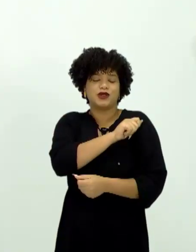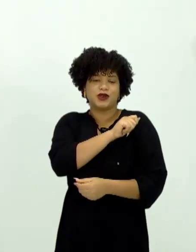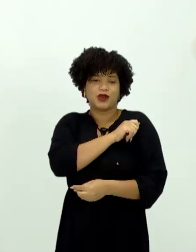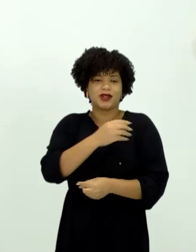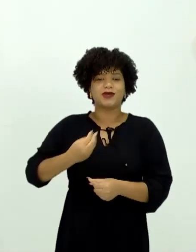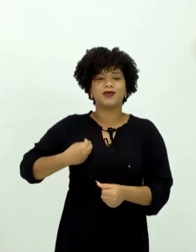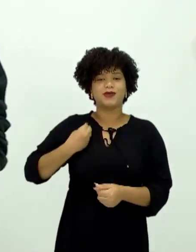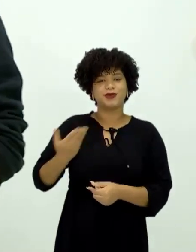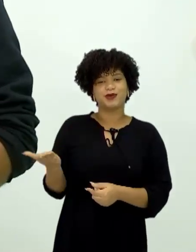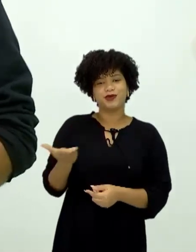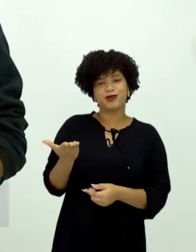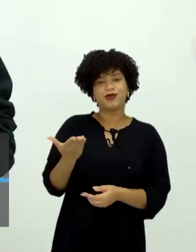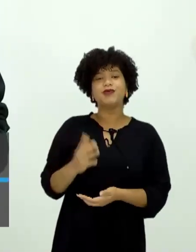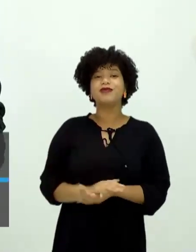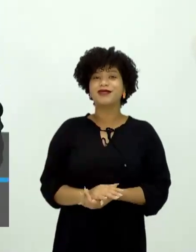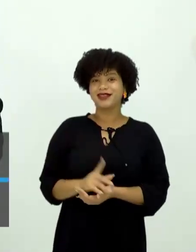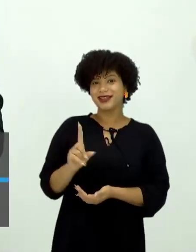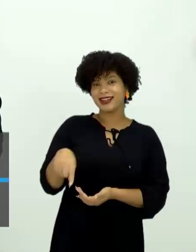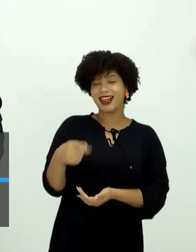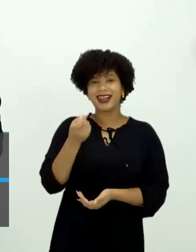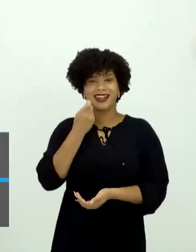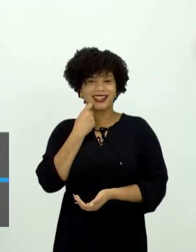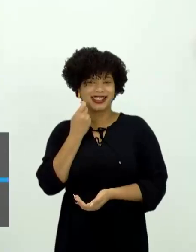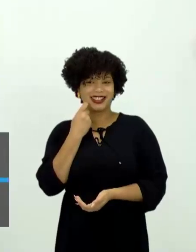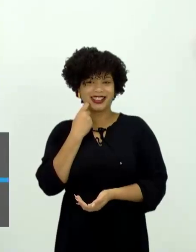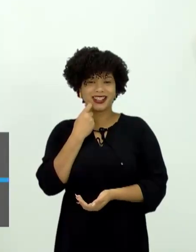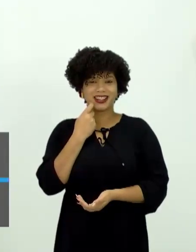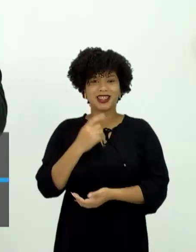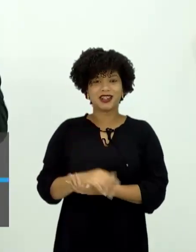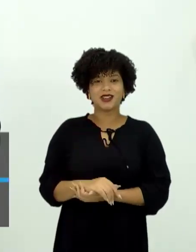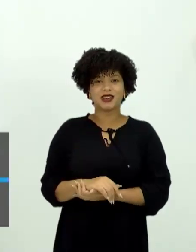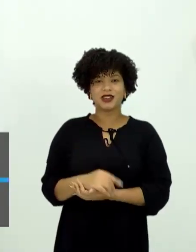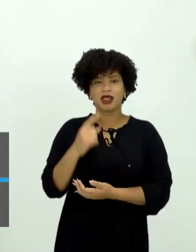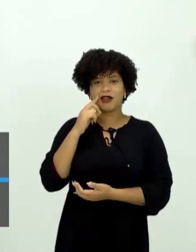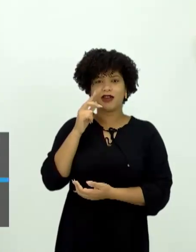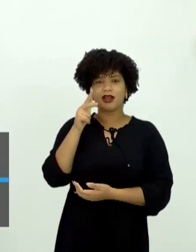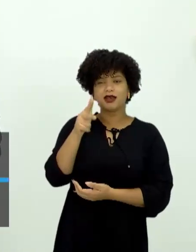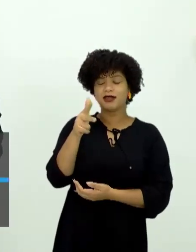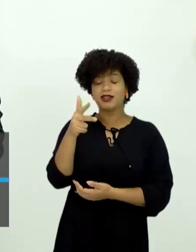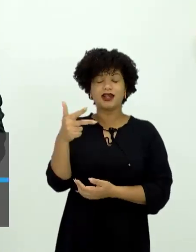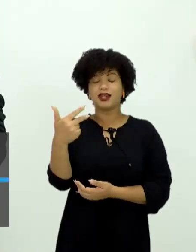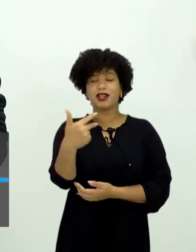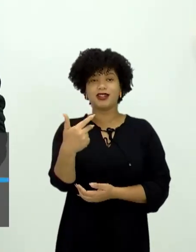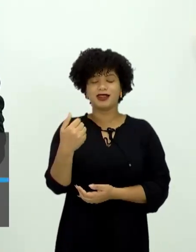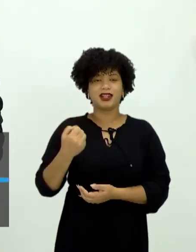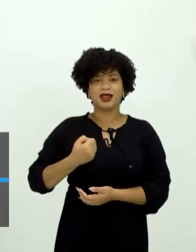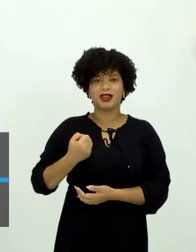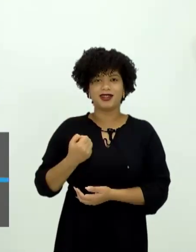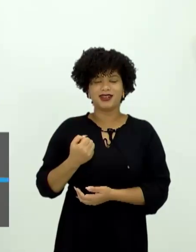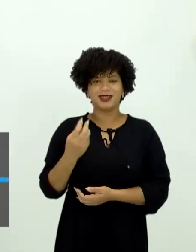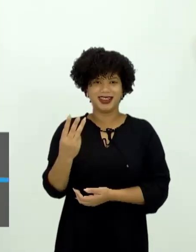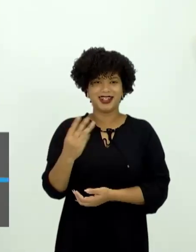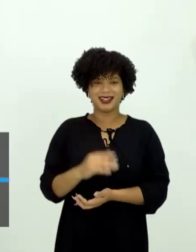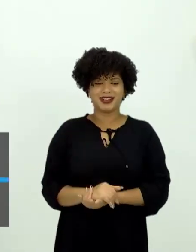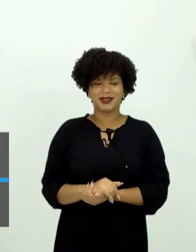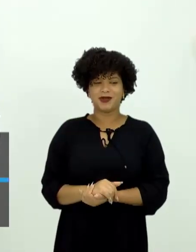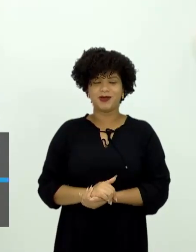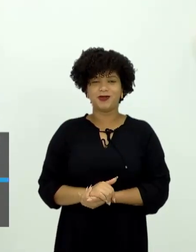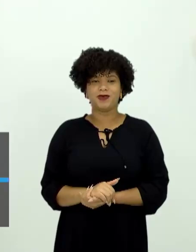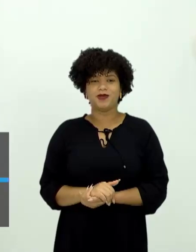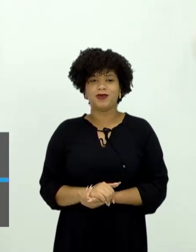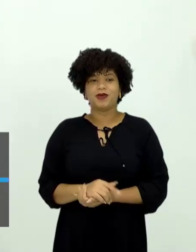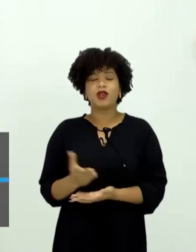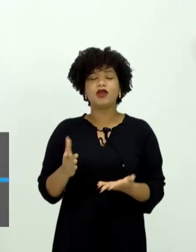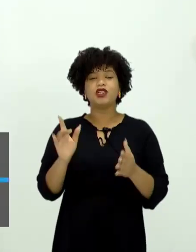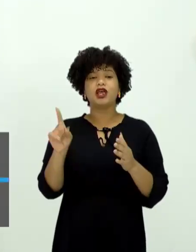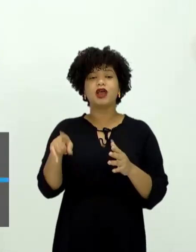pela presença na nossa aula de sexta-feira. Eu estou na 3 e estou olhando para 2, vamos lá. É o seguinte, hoje a aula é o final da